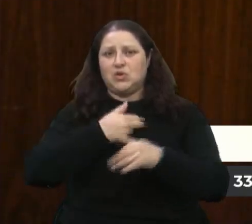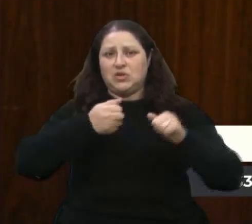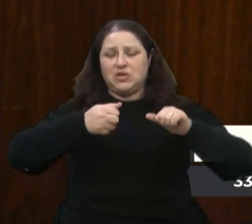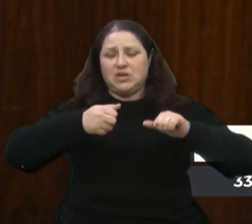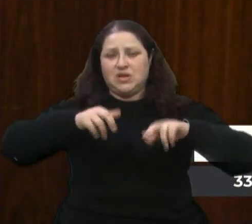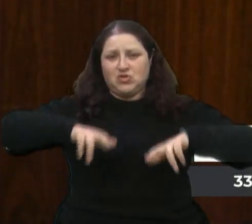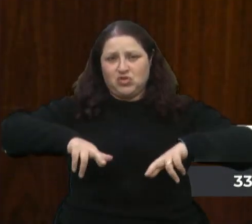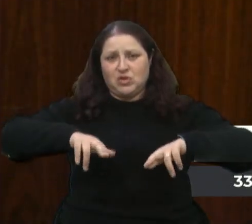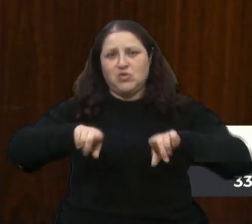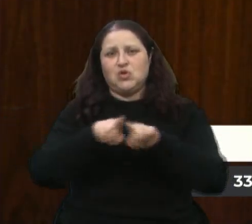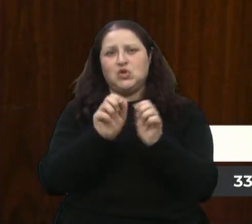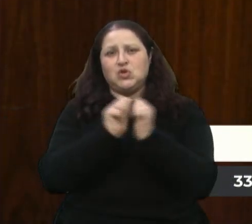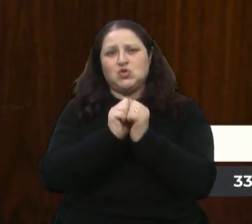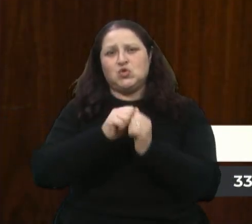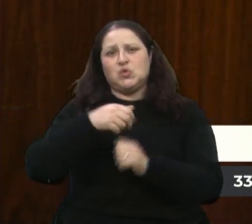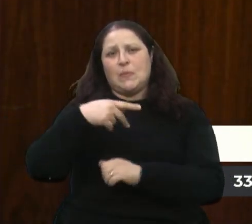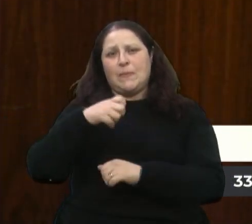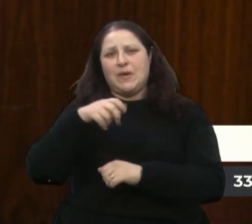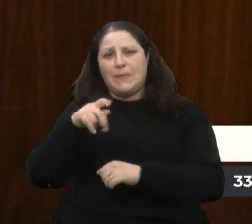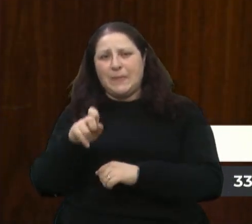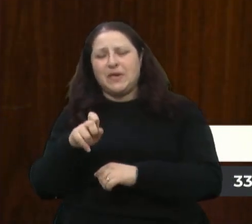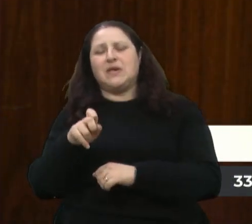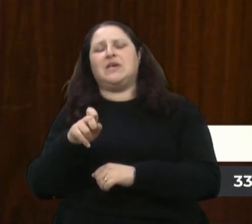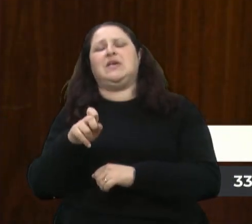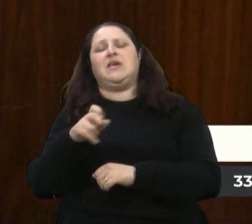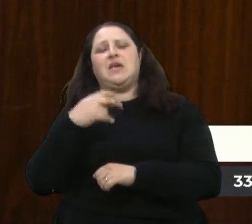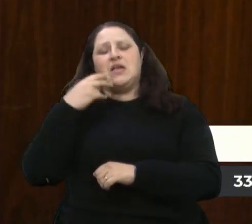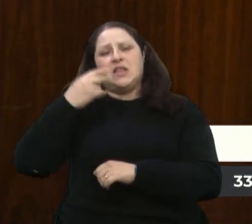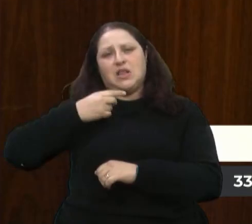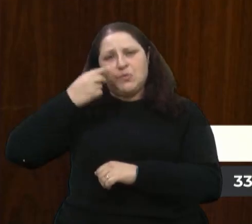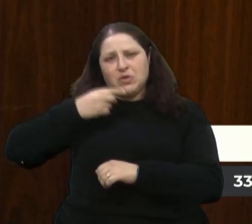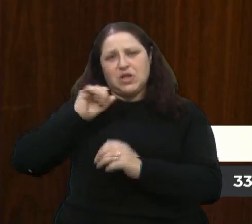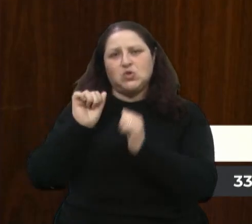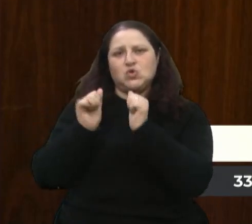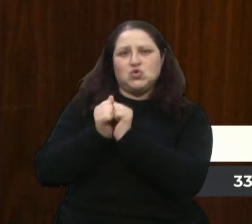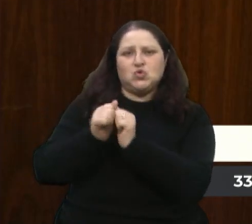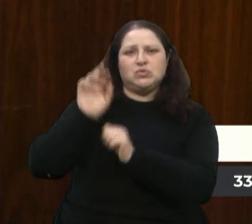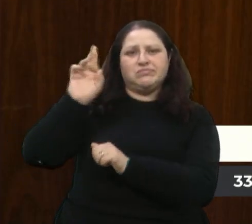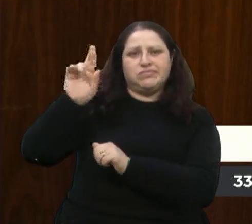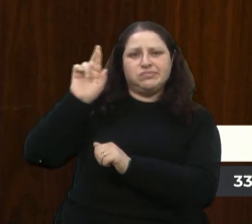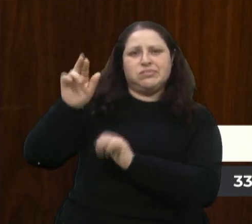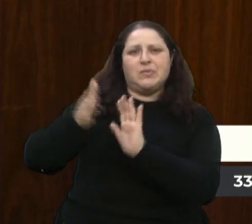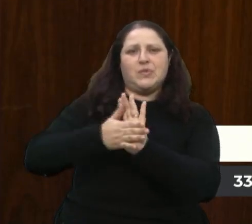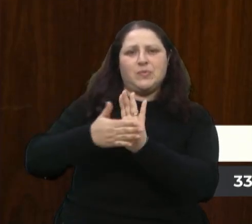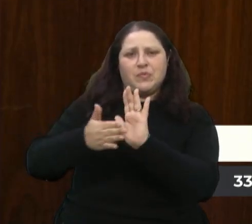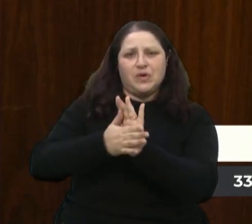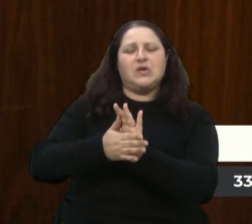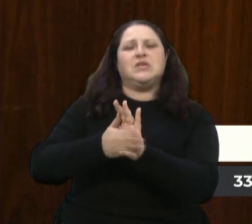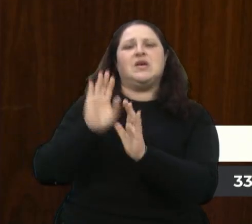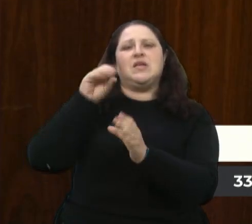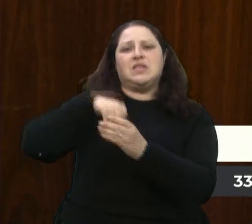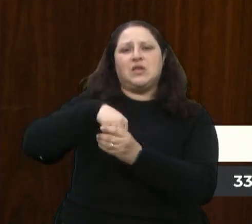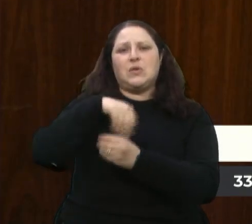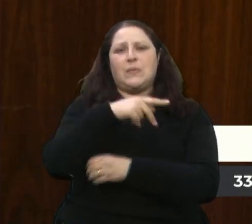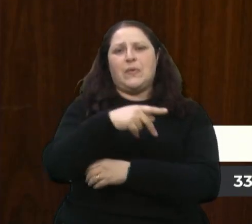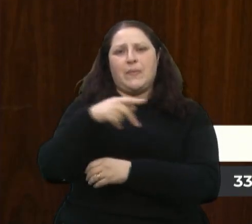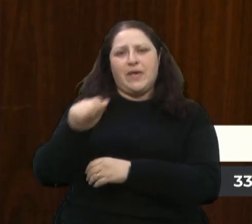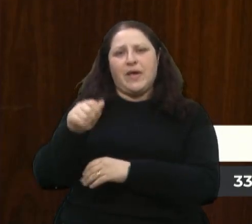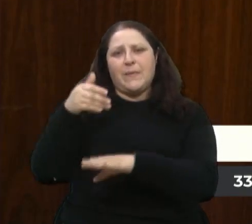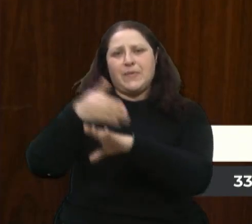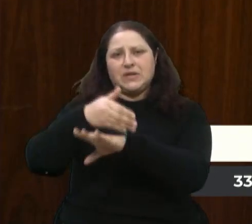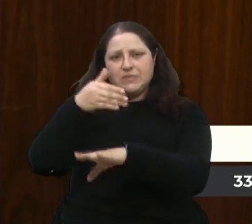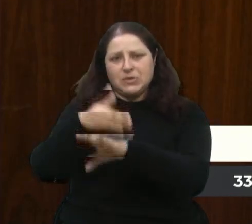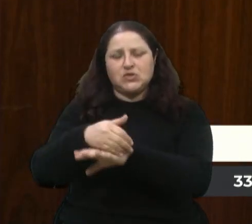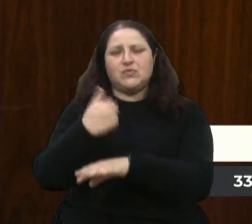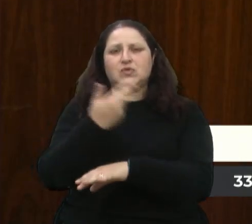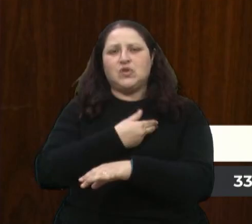com o deputado Pepe Vargas, que também está junto, que encampou essa proposta dentro do PPA participativo, a